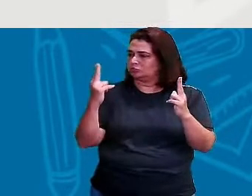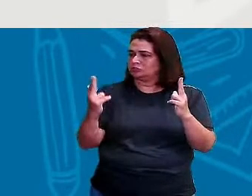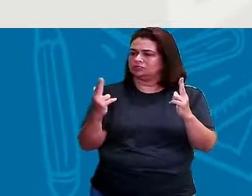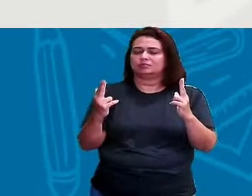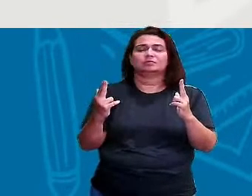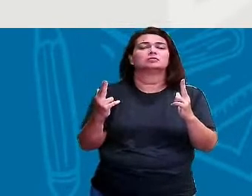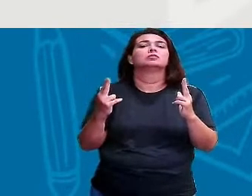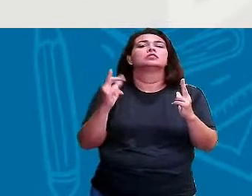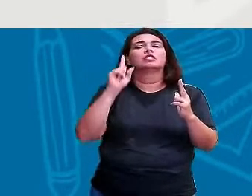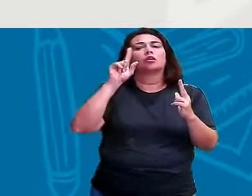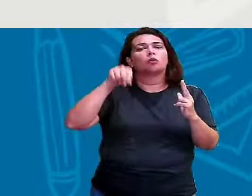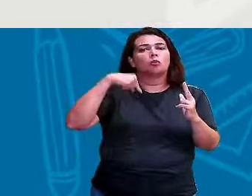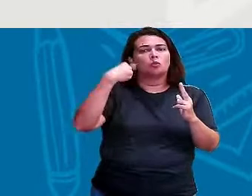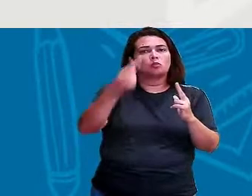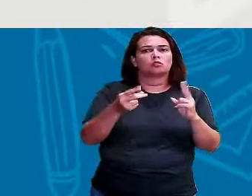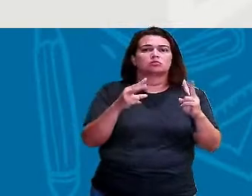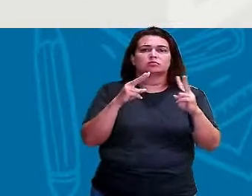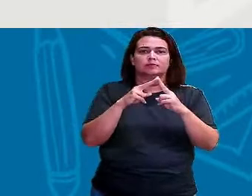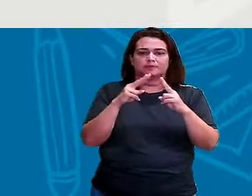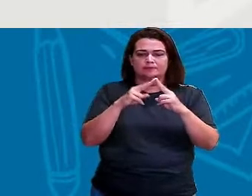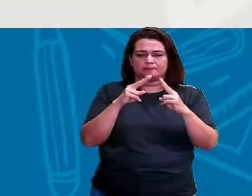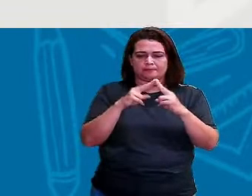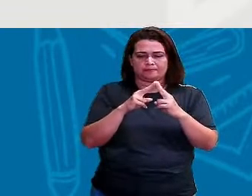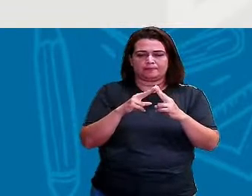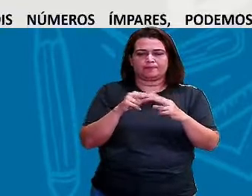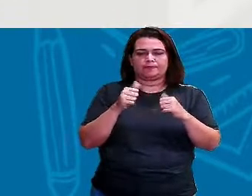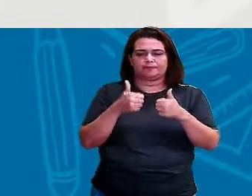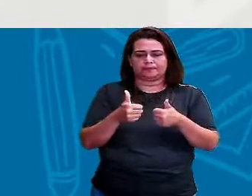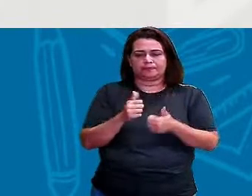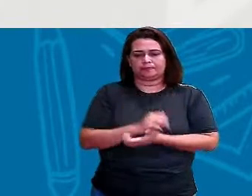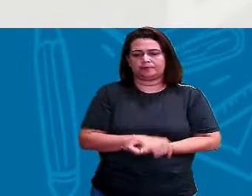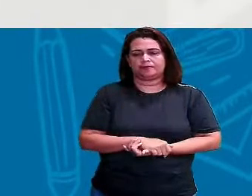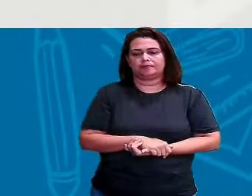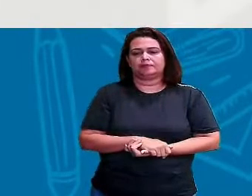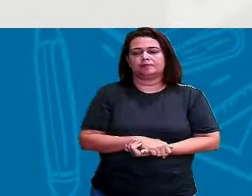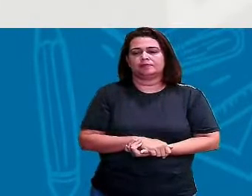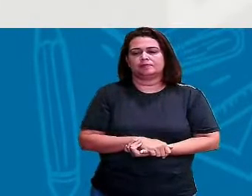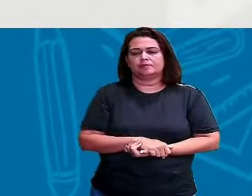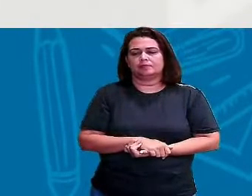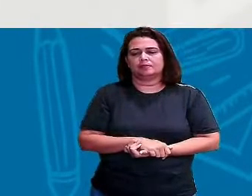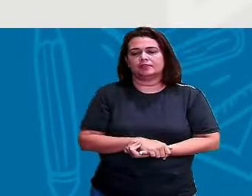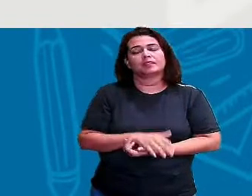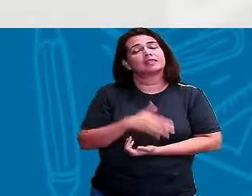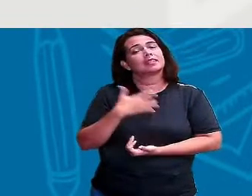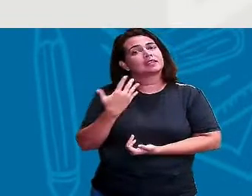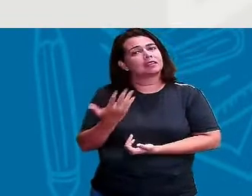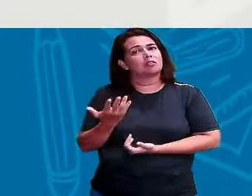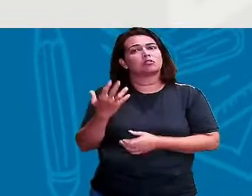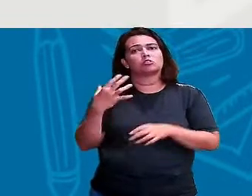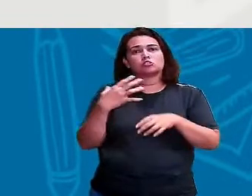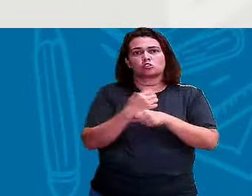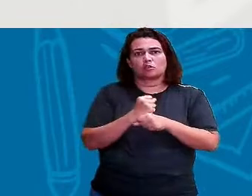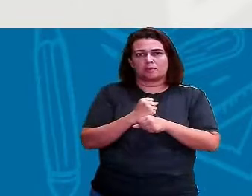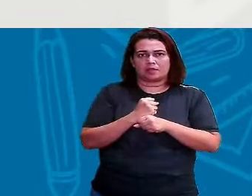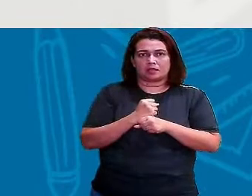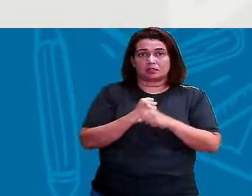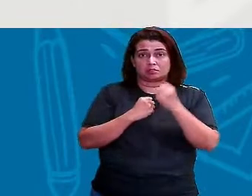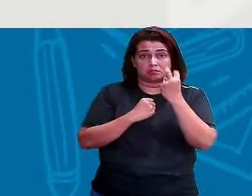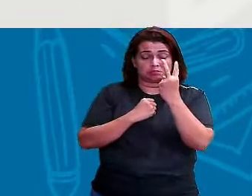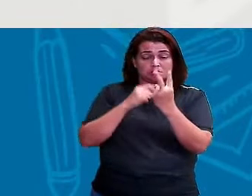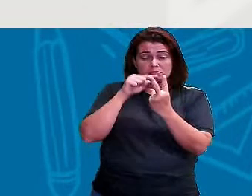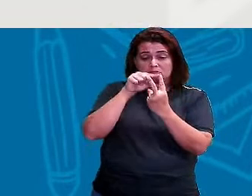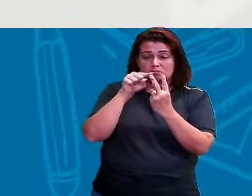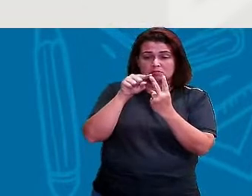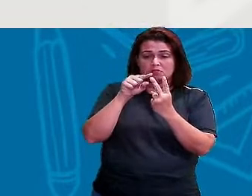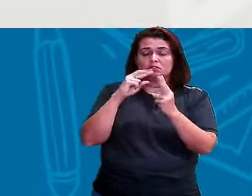consigo formar outro número par, tá certo? Ó, quando somamos 2 números